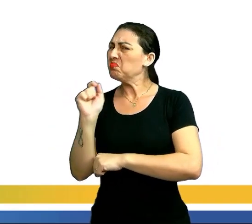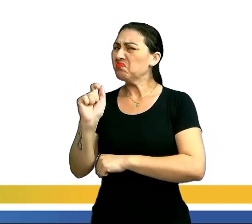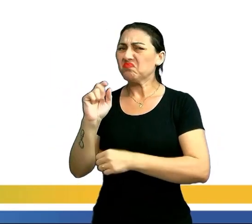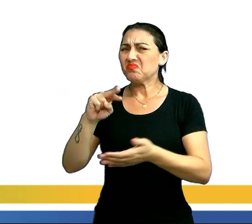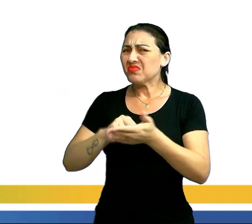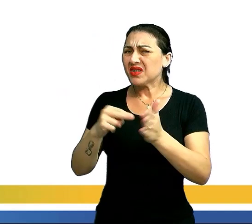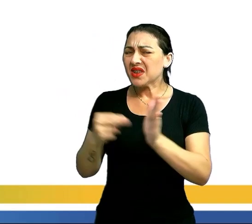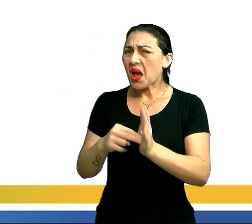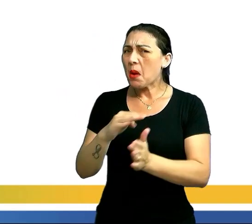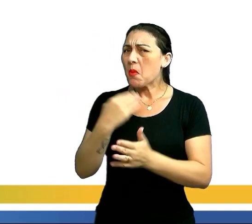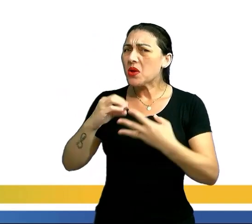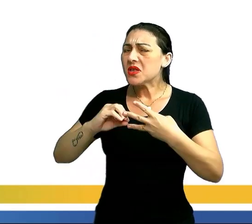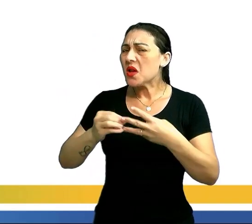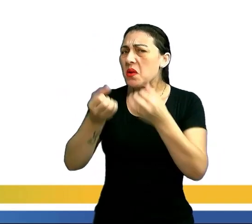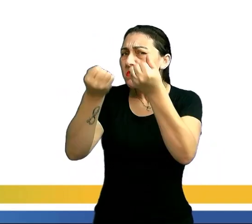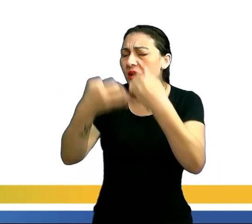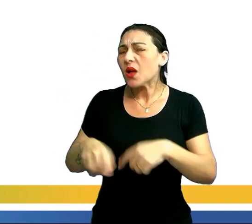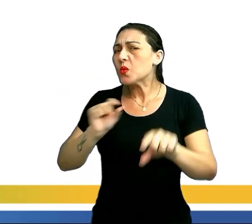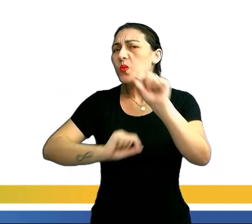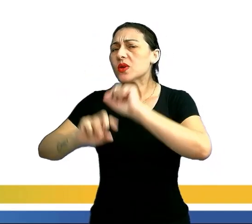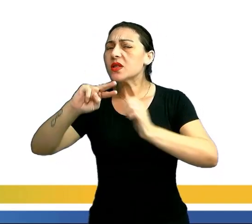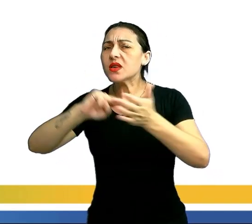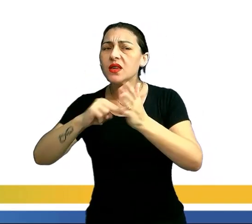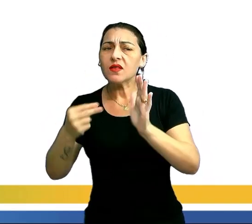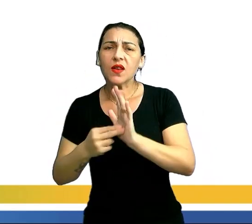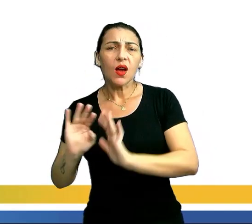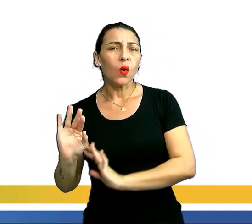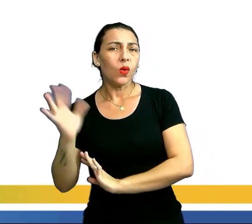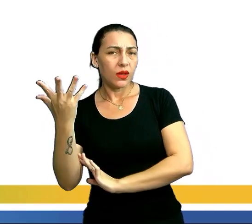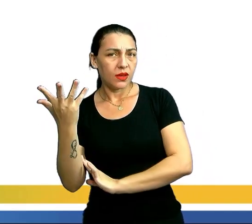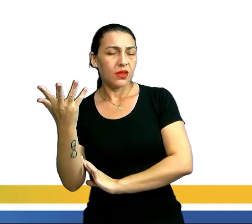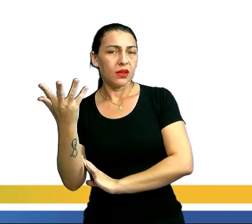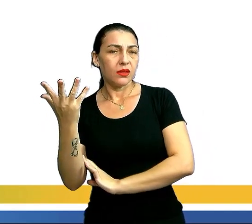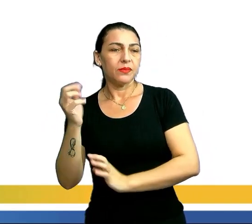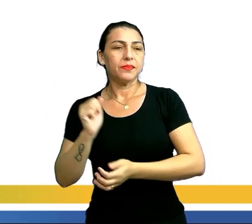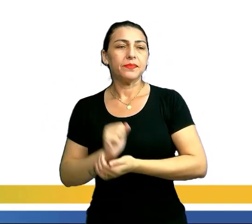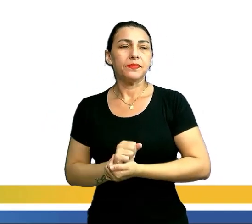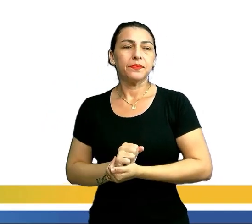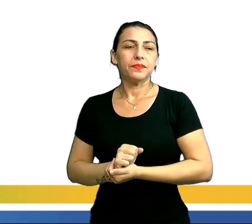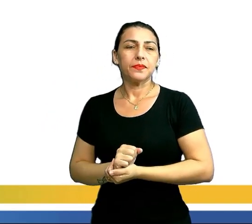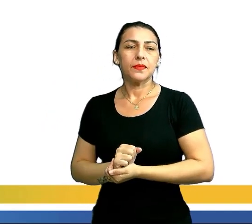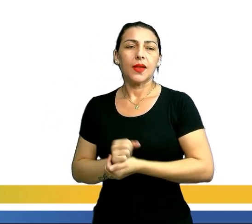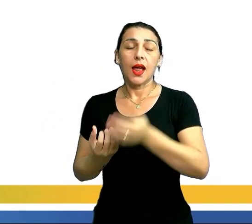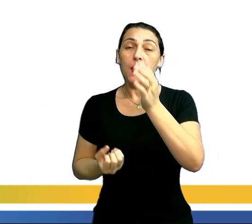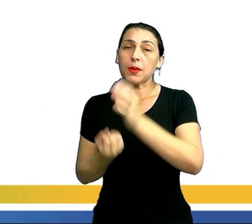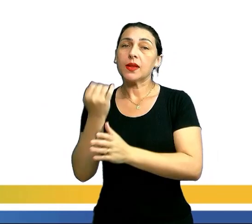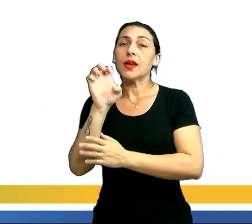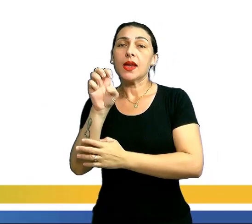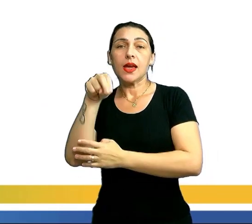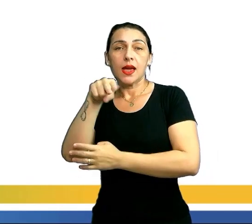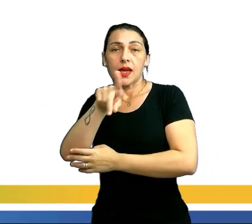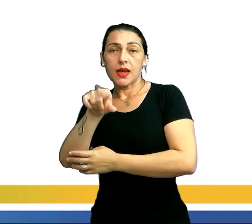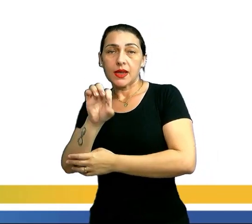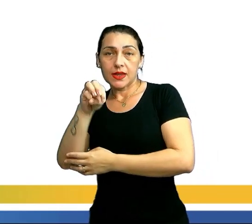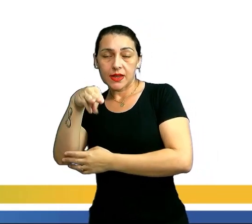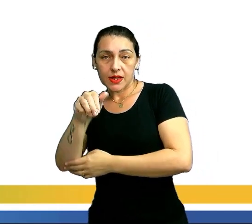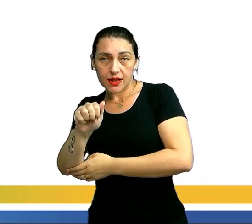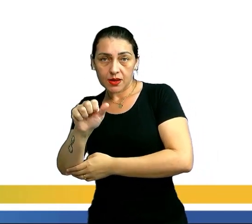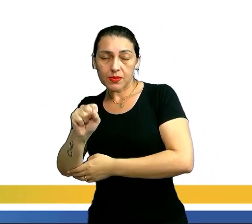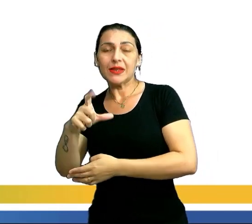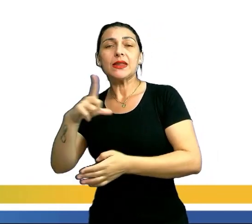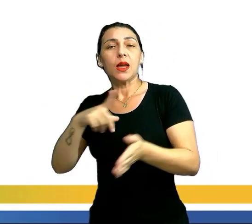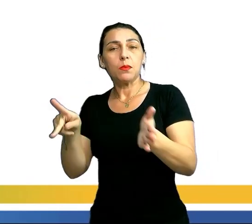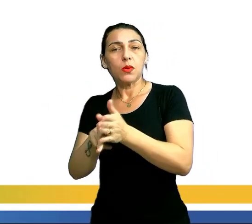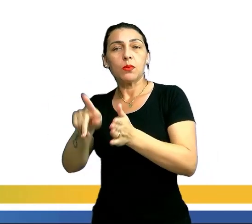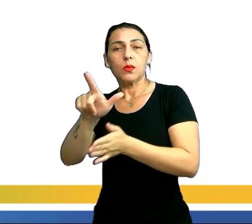celular descrita é feita por meio da liberação de enzimas contidas